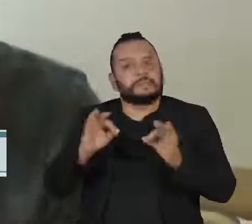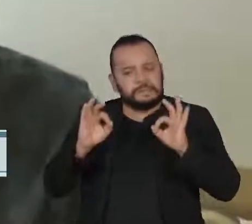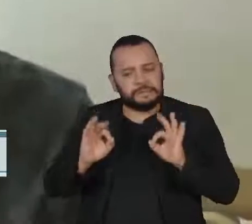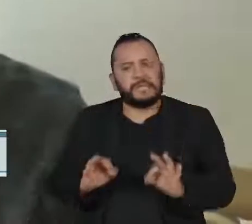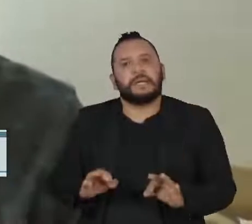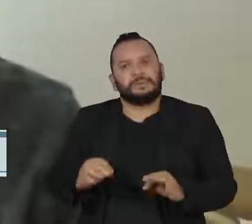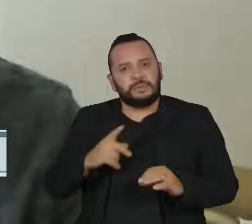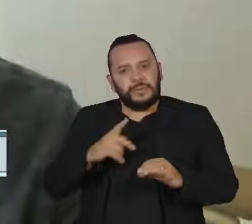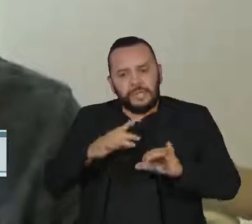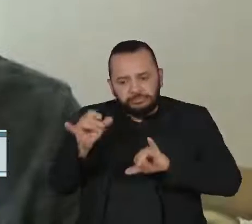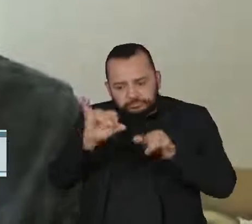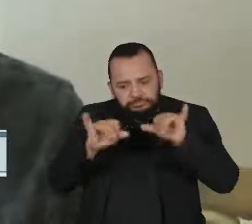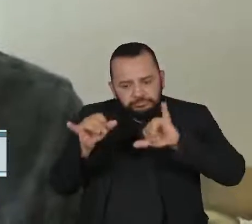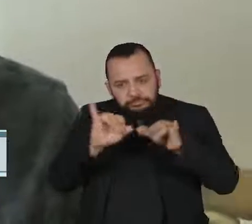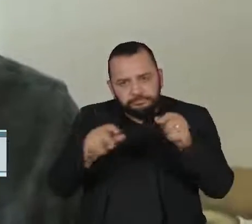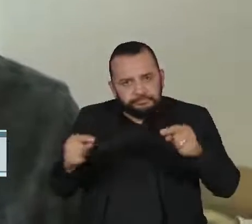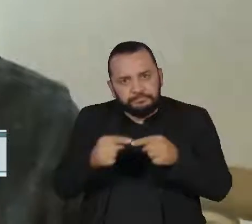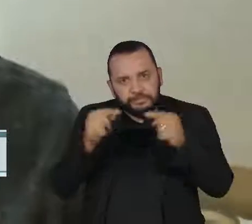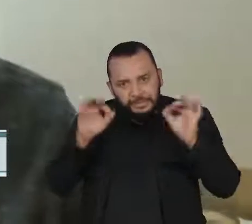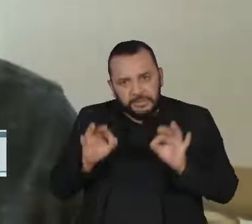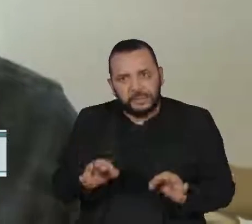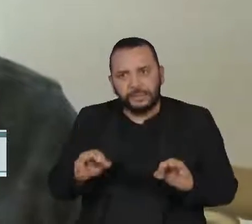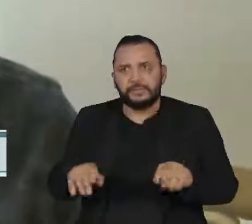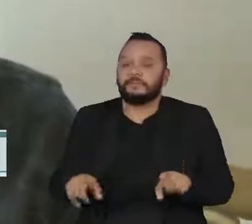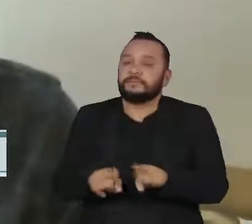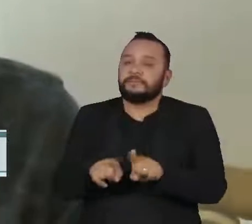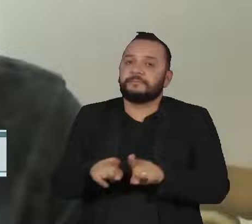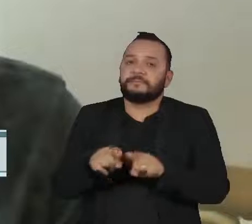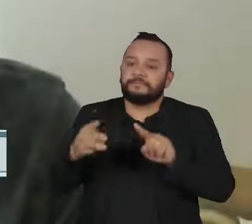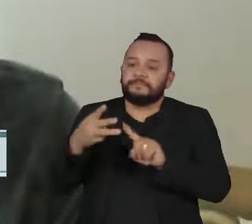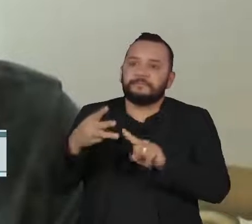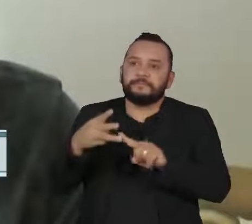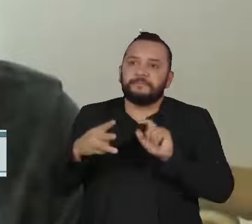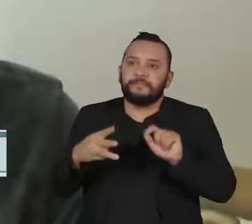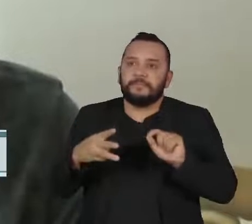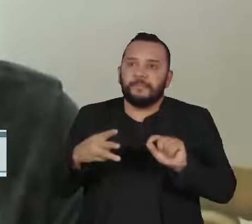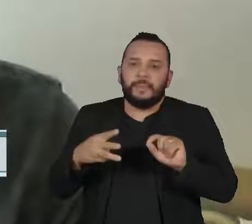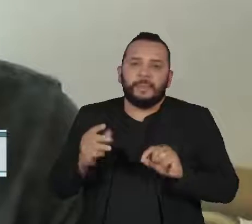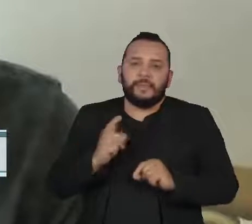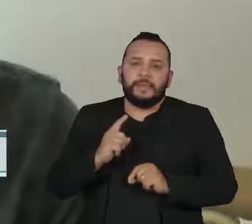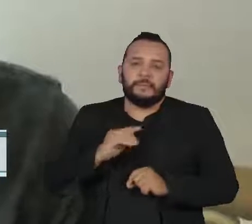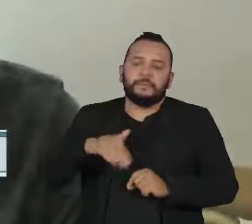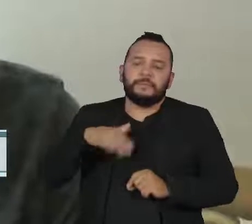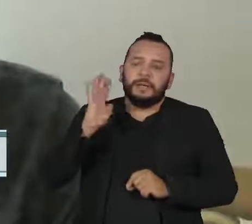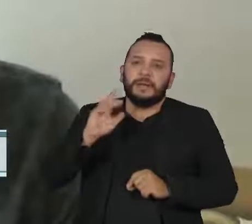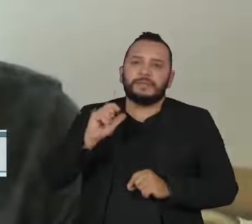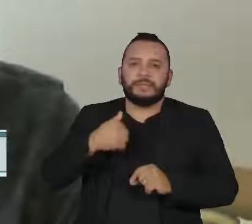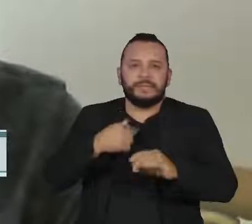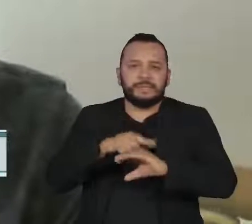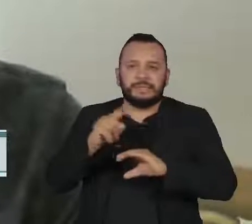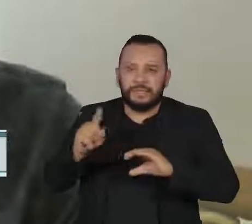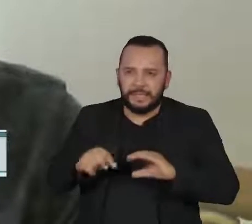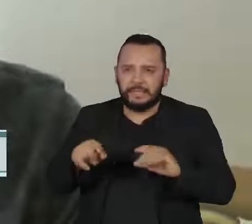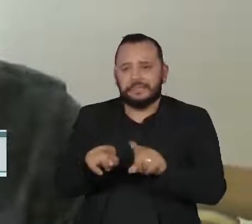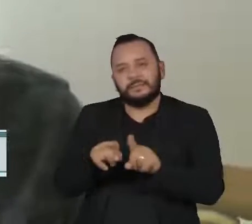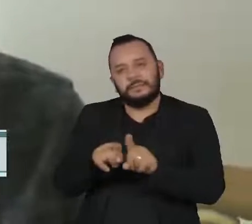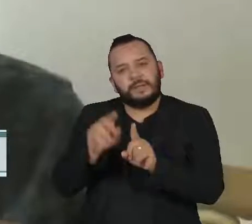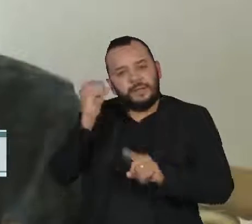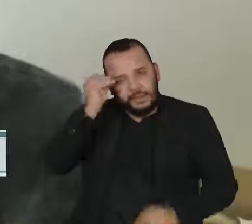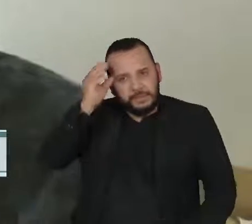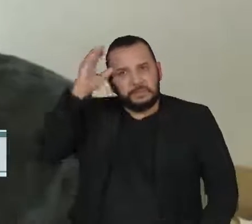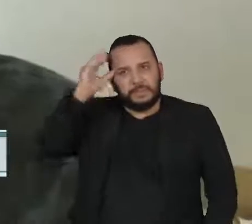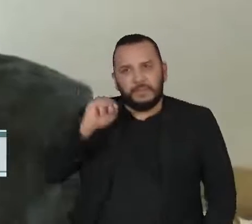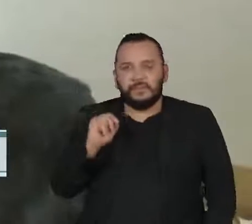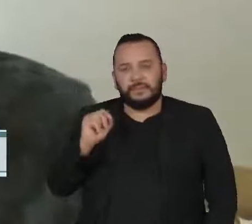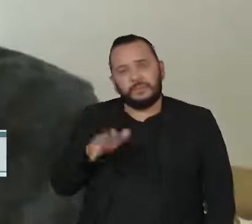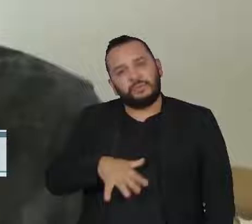toda a formulação fosse adequada. Em terceiro lugar, trazer um pouco mais de ciência, de conhecimento